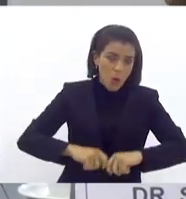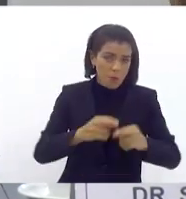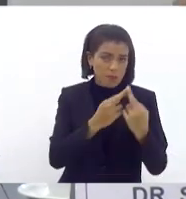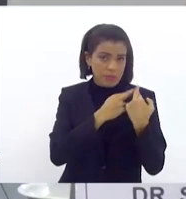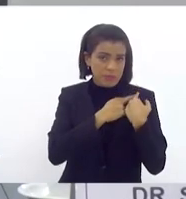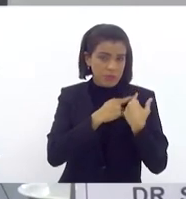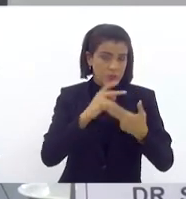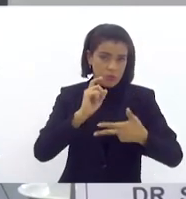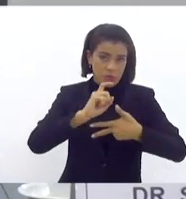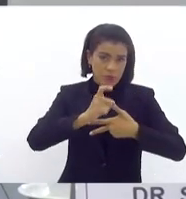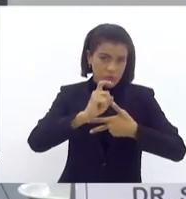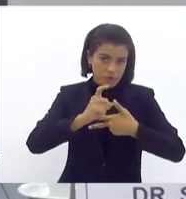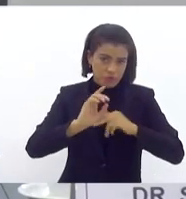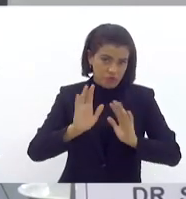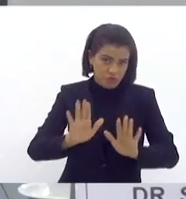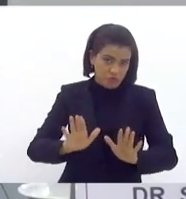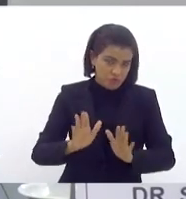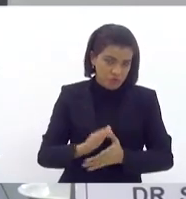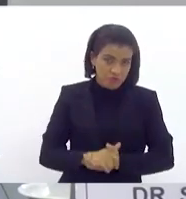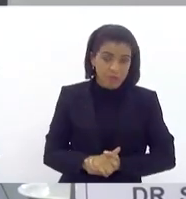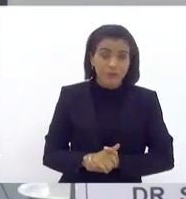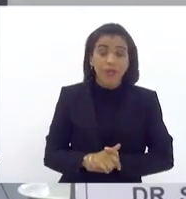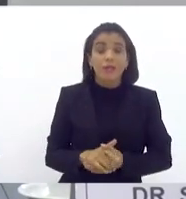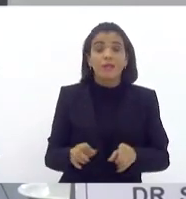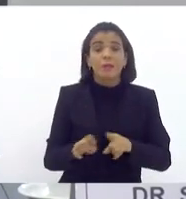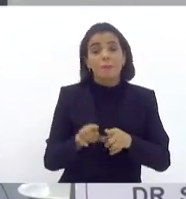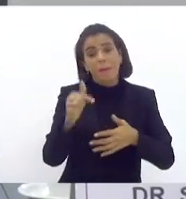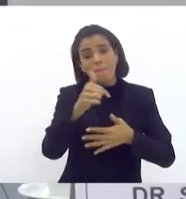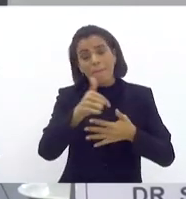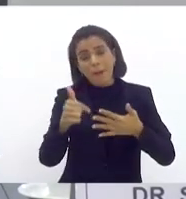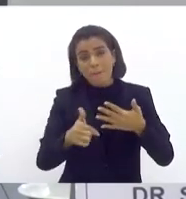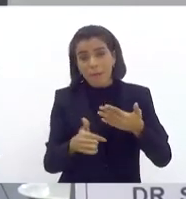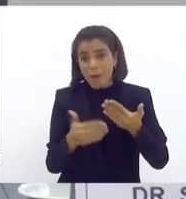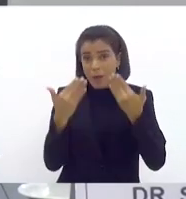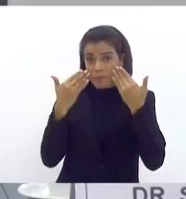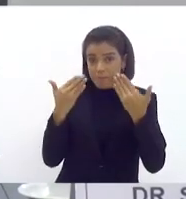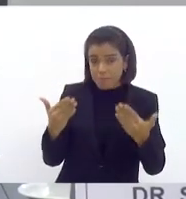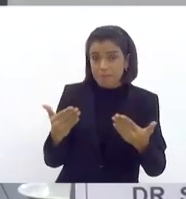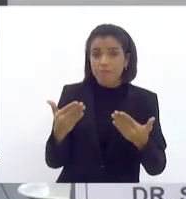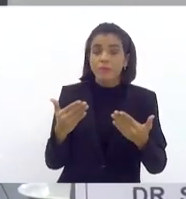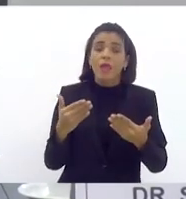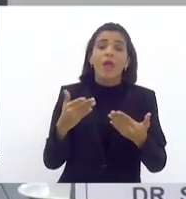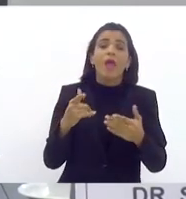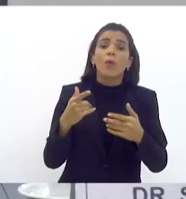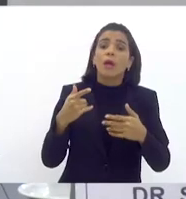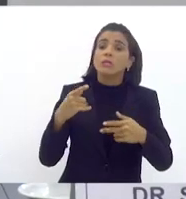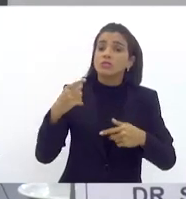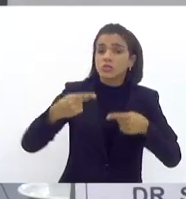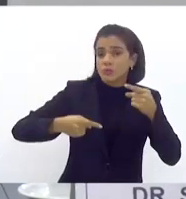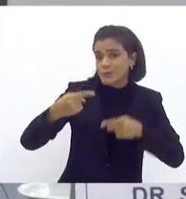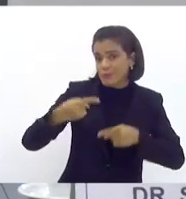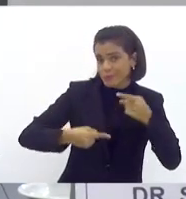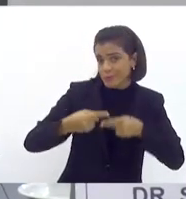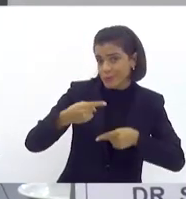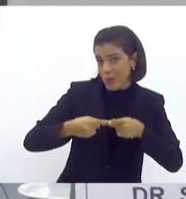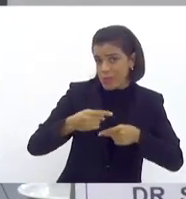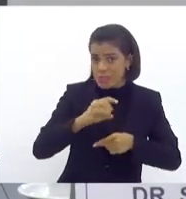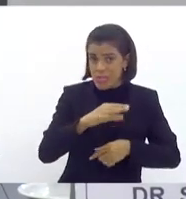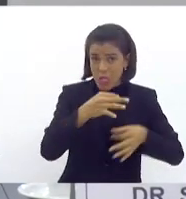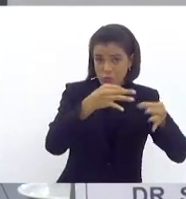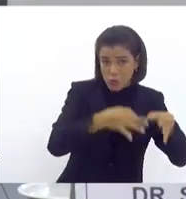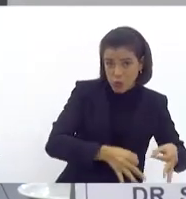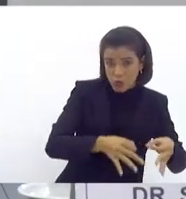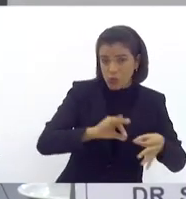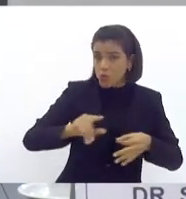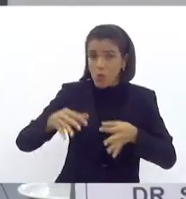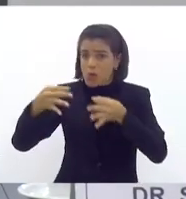Poder Executivo mesmo. As questões apresentadas, e aí o grande cerne da discussão, é uma discussão de mérito. Se é justo, se não é